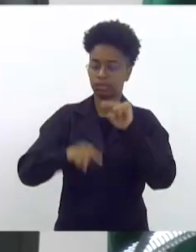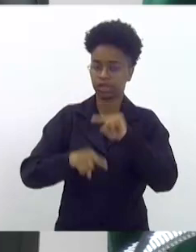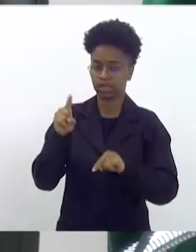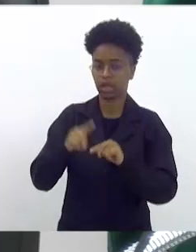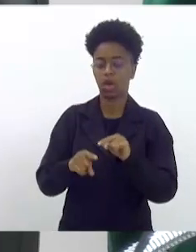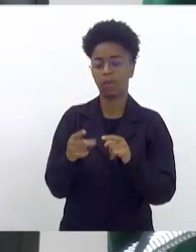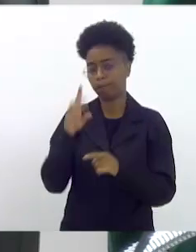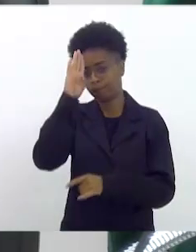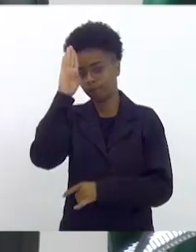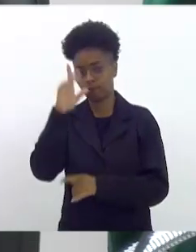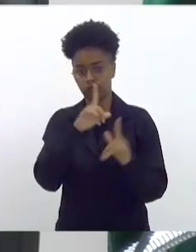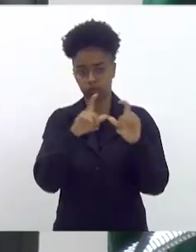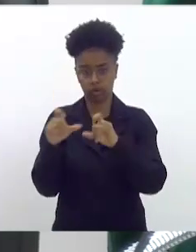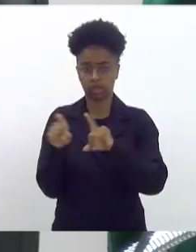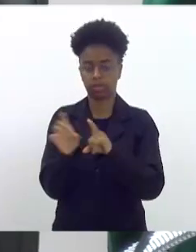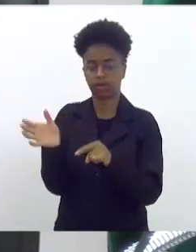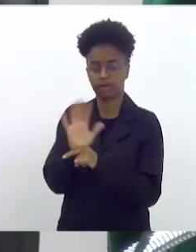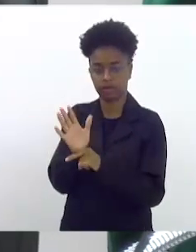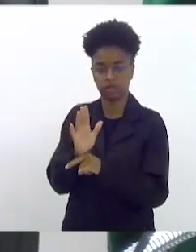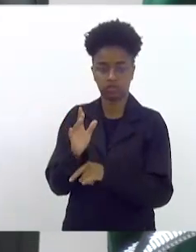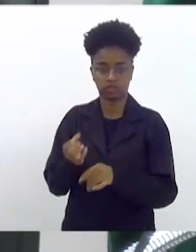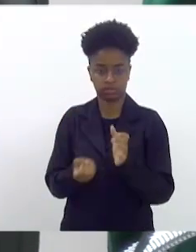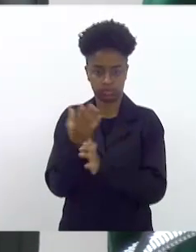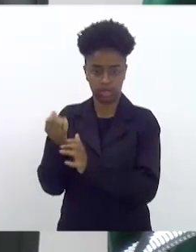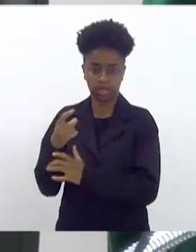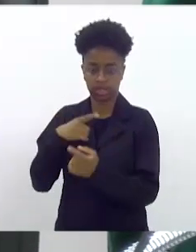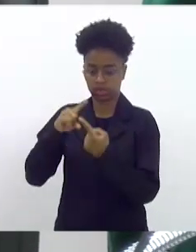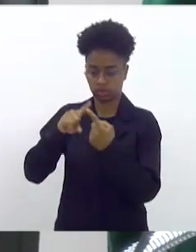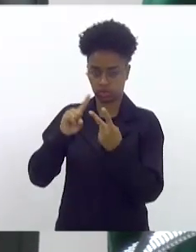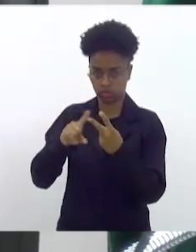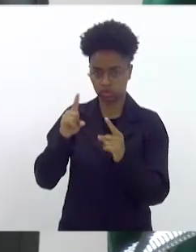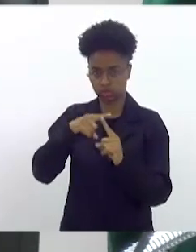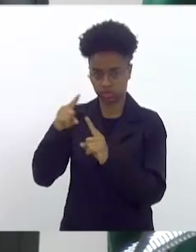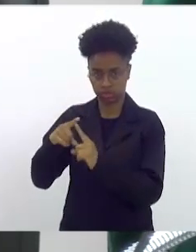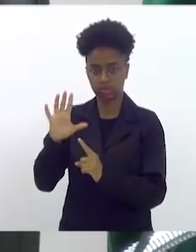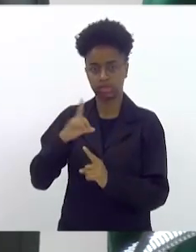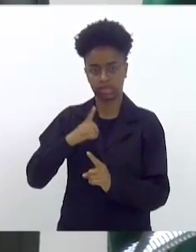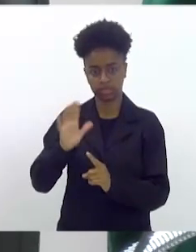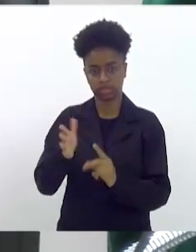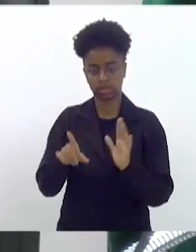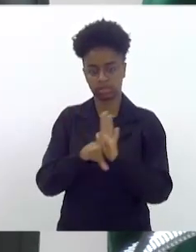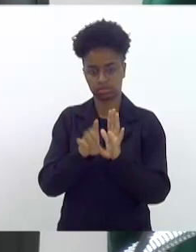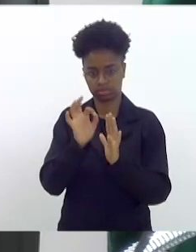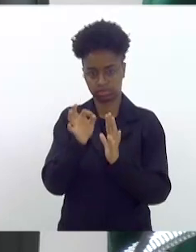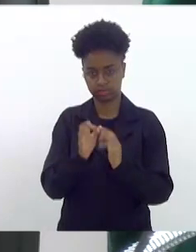vídeos criados pela própria vítima. Esse doxing tem 2 estados, né, que já fizeram uma lei.